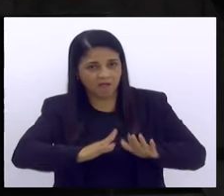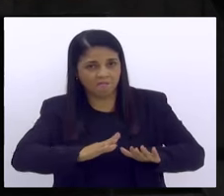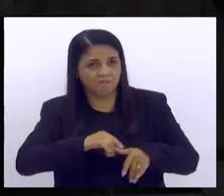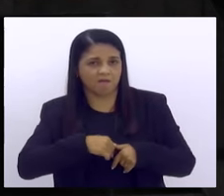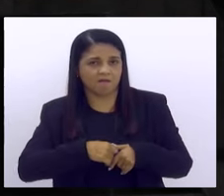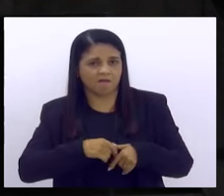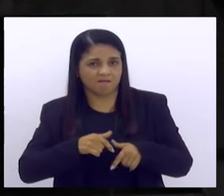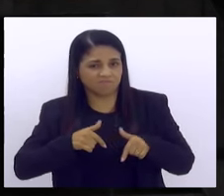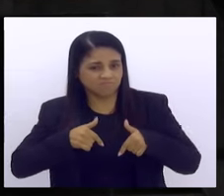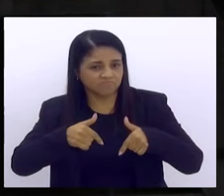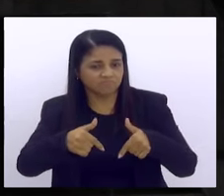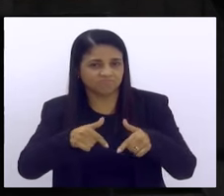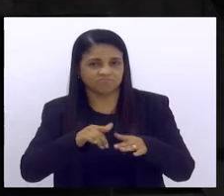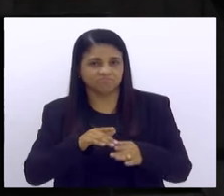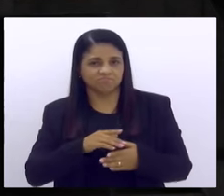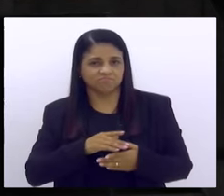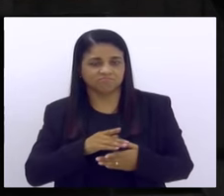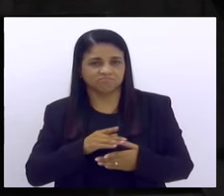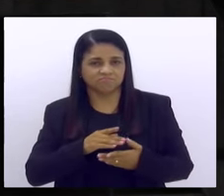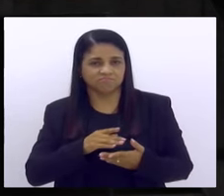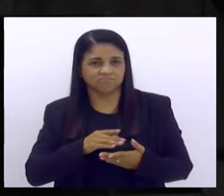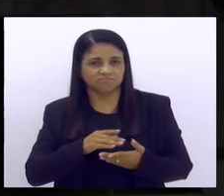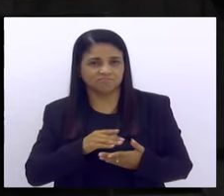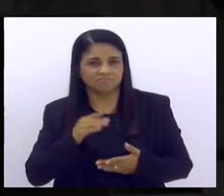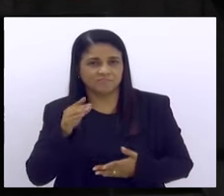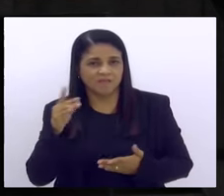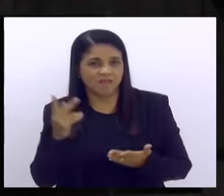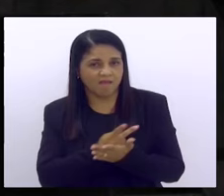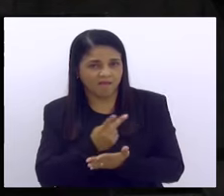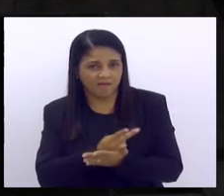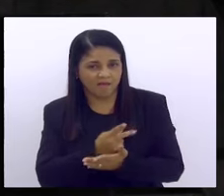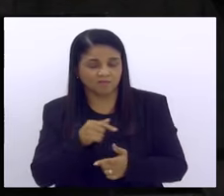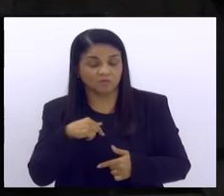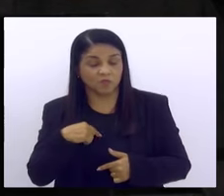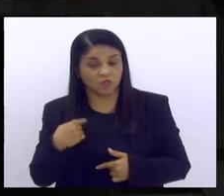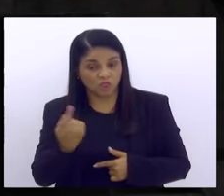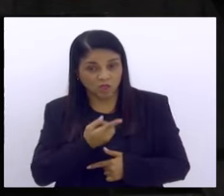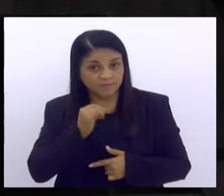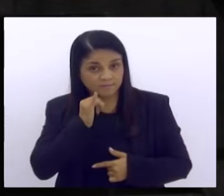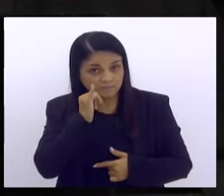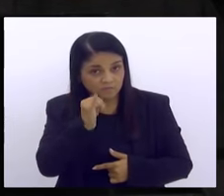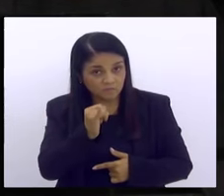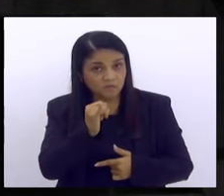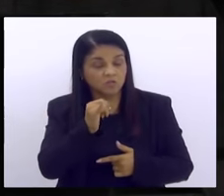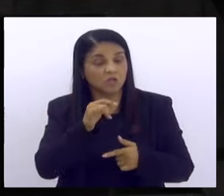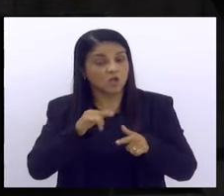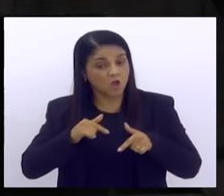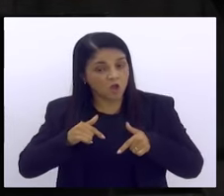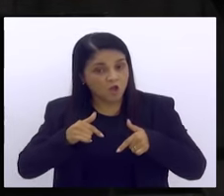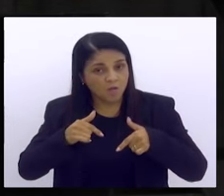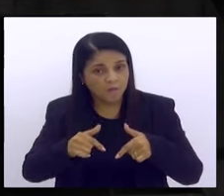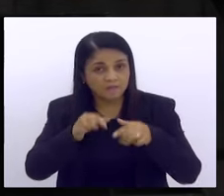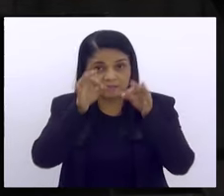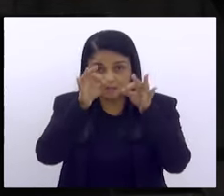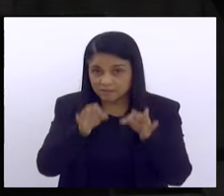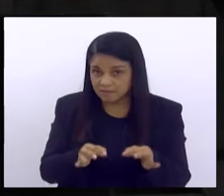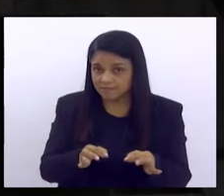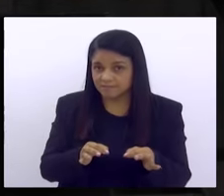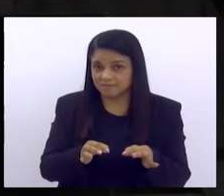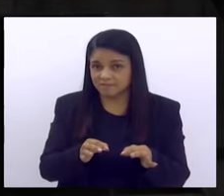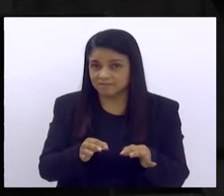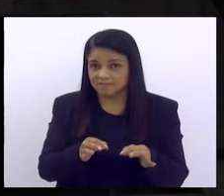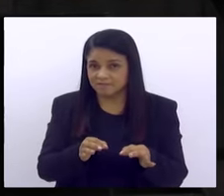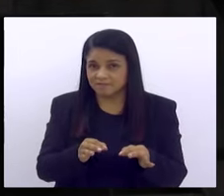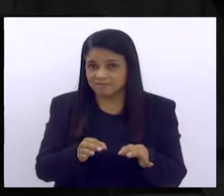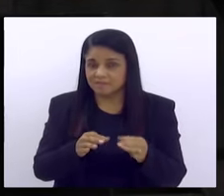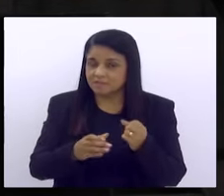ilegais. Nós sempre dissemos aqui, nós somos favoráveis às operações legais, operações